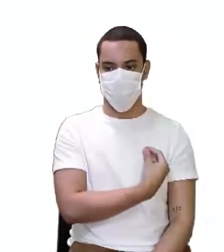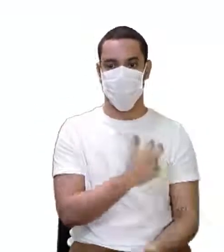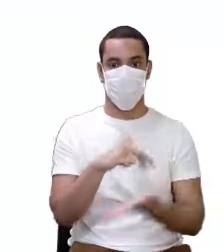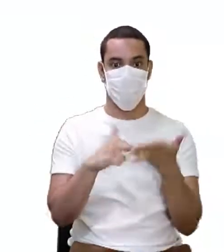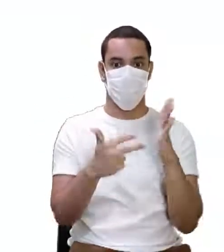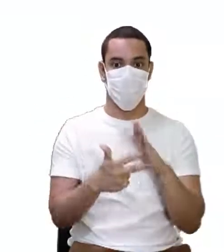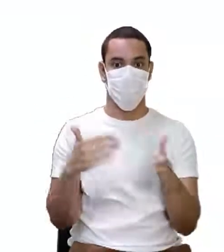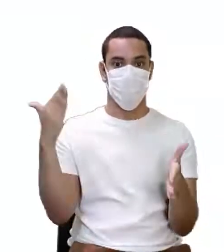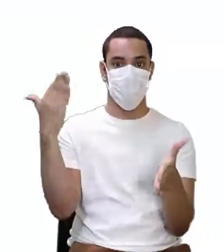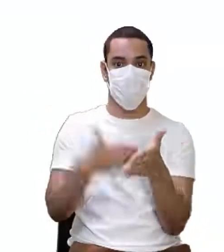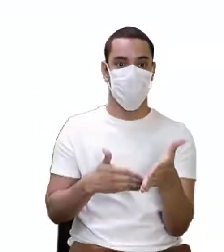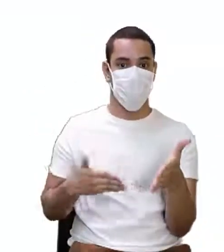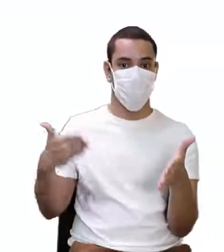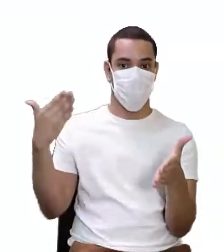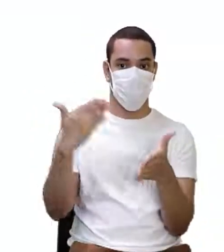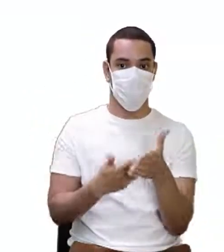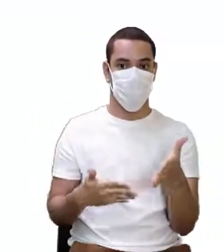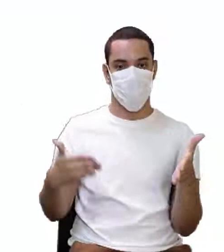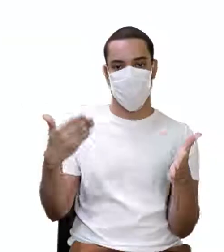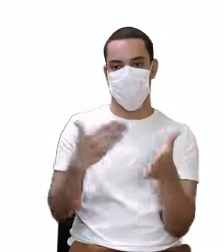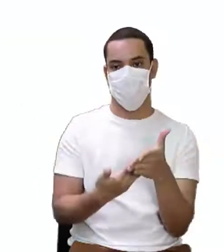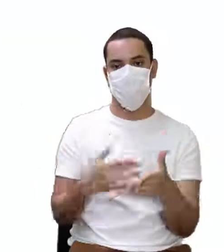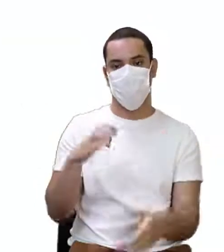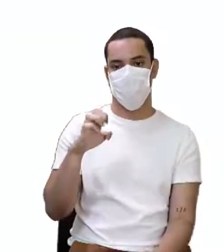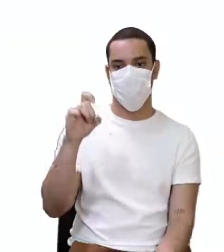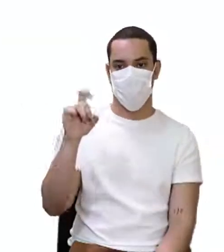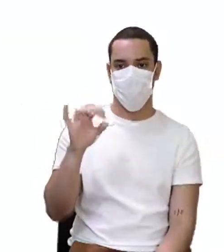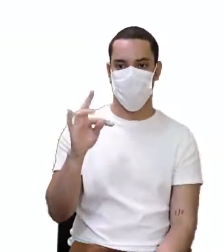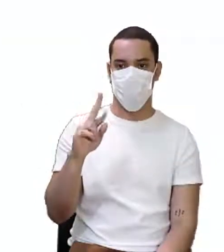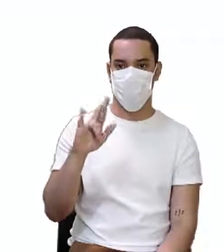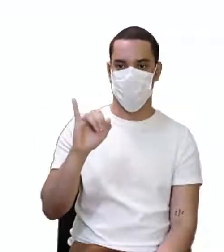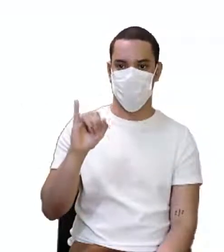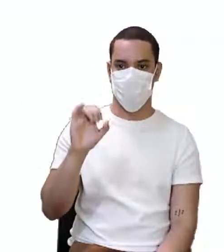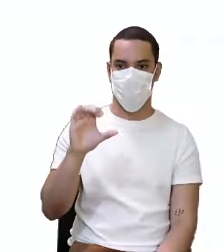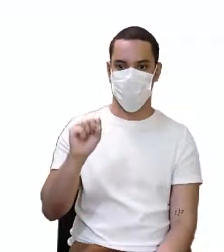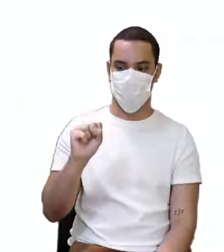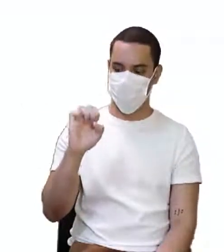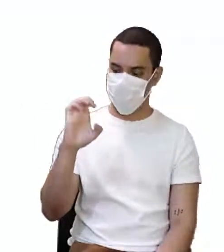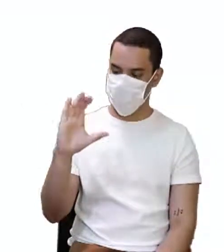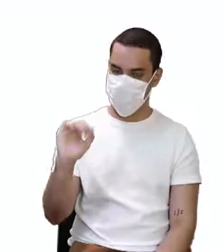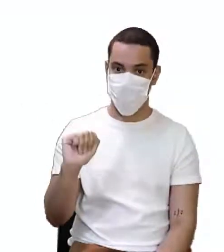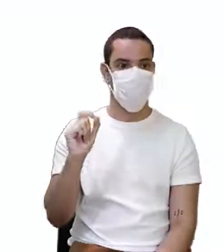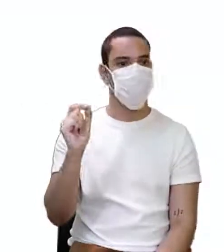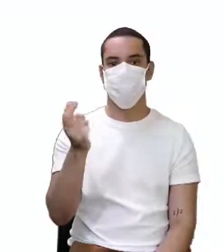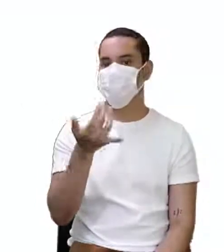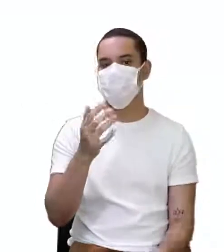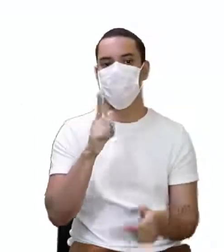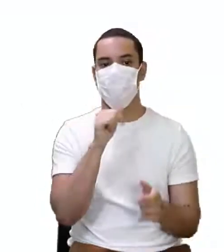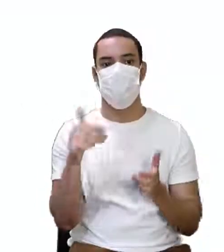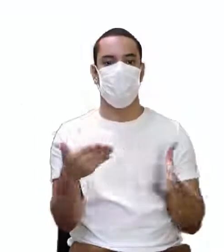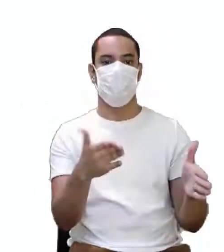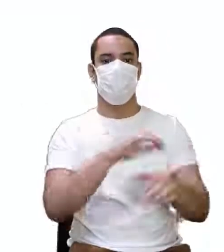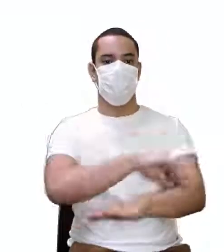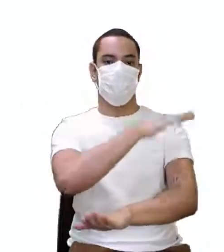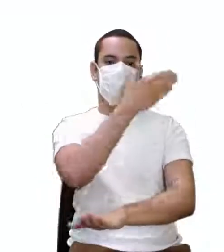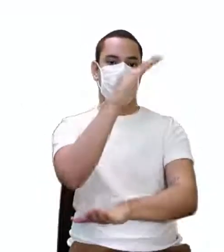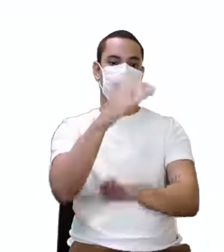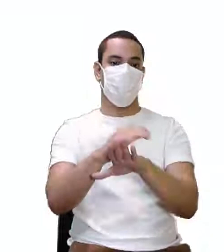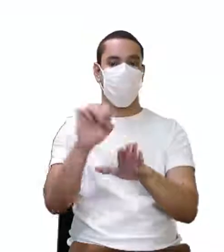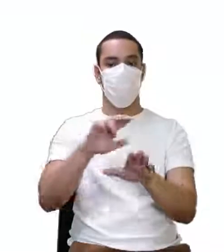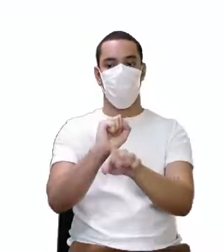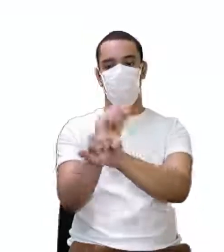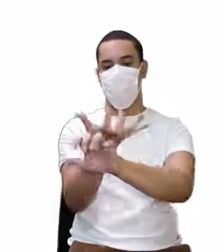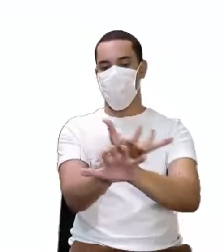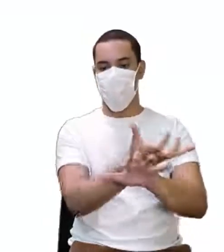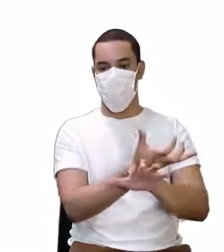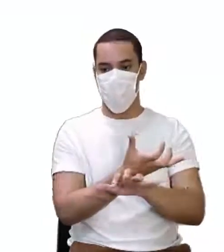uma barreira extrínseca, seja ela um rio, uma montanha ou um deserto.